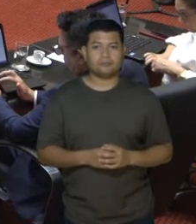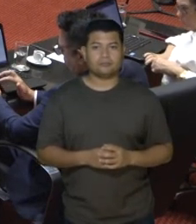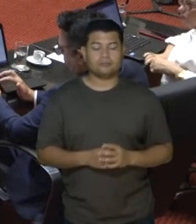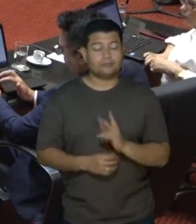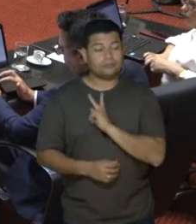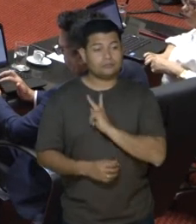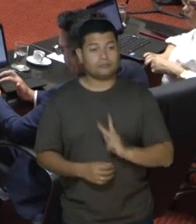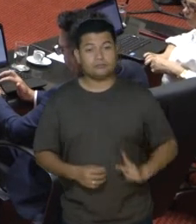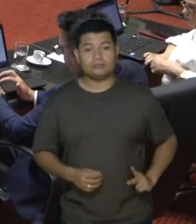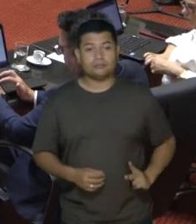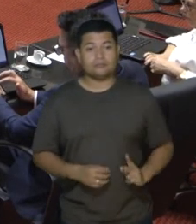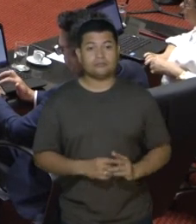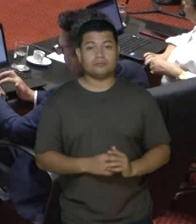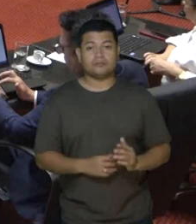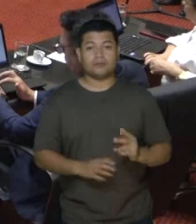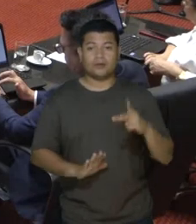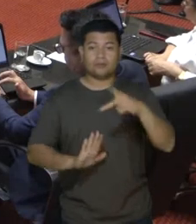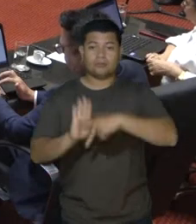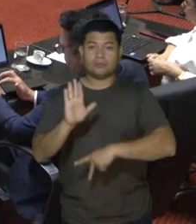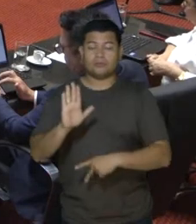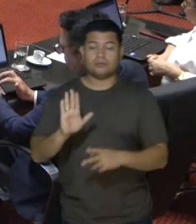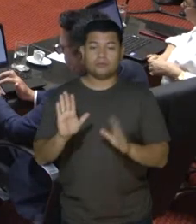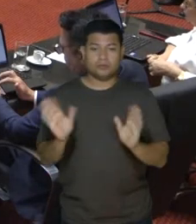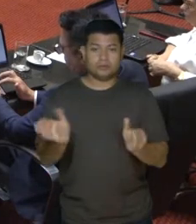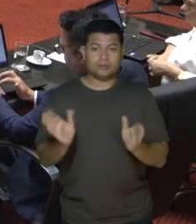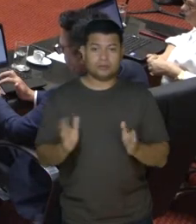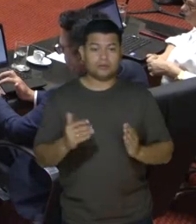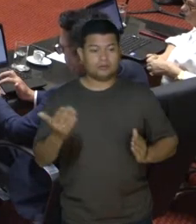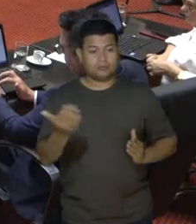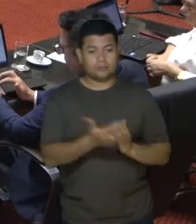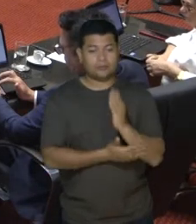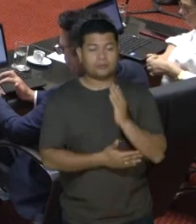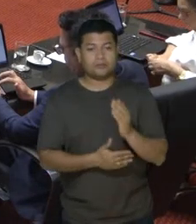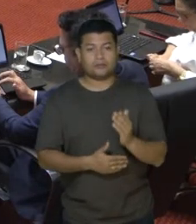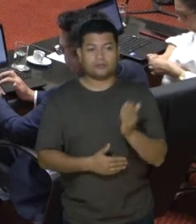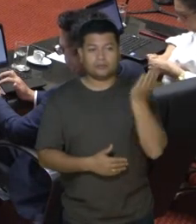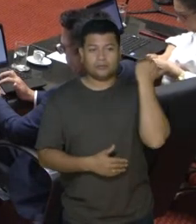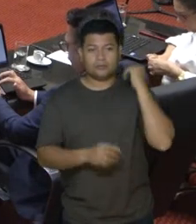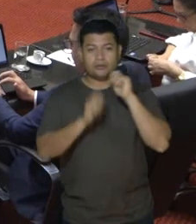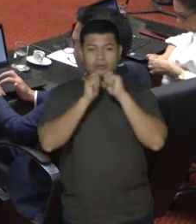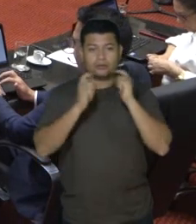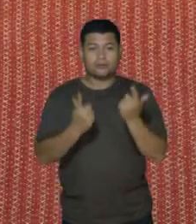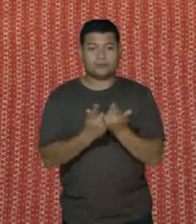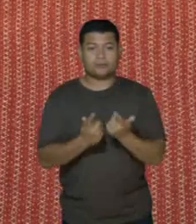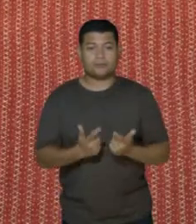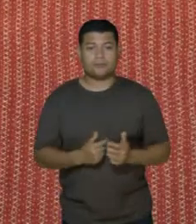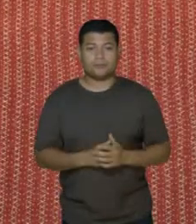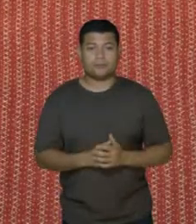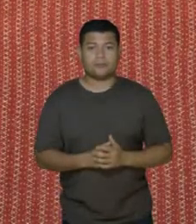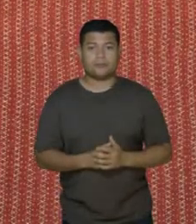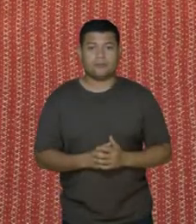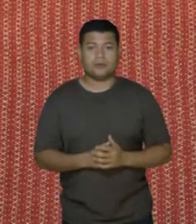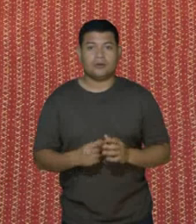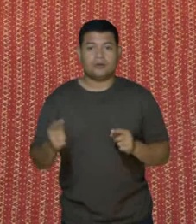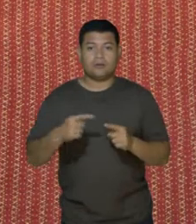Presidente, esse é um projeto já que já foi aprovado na casa há um certo tempo. É um projeto decorrente da Comissão